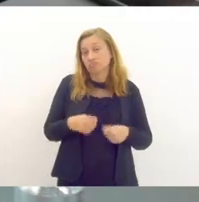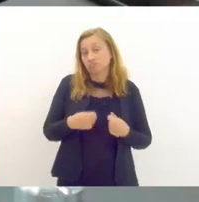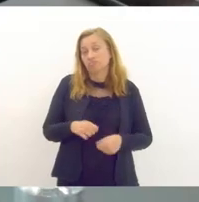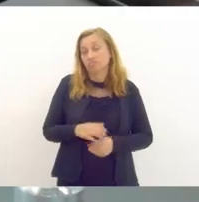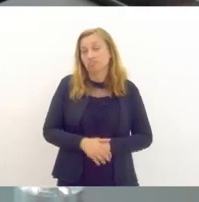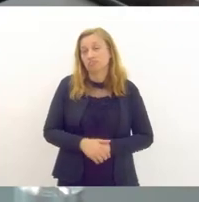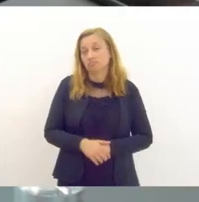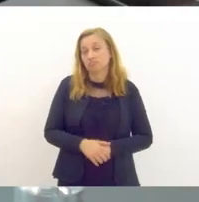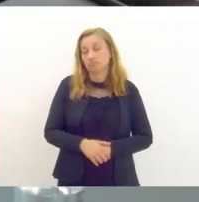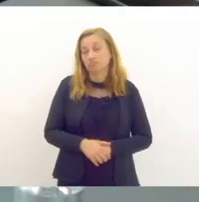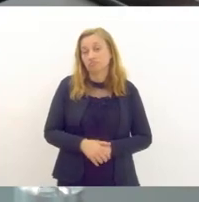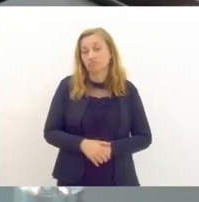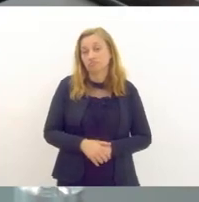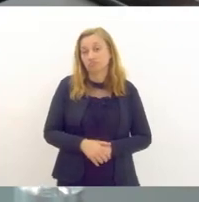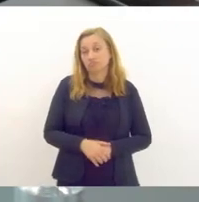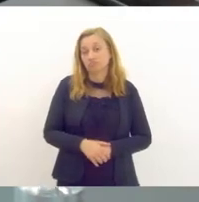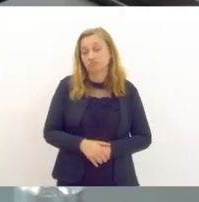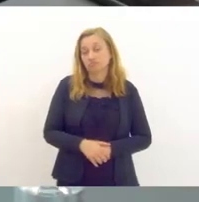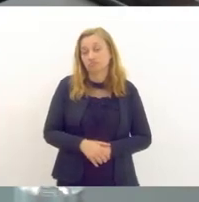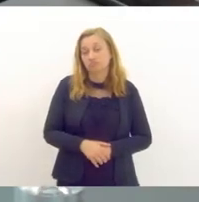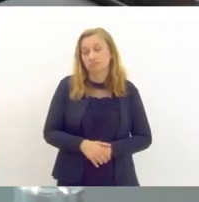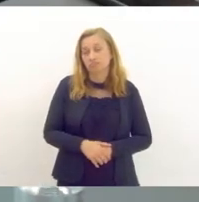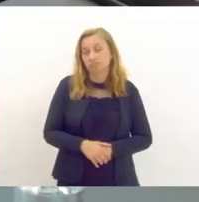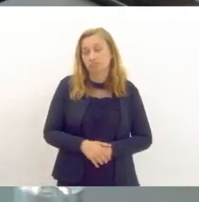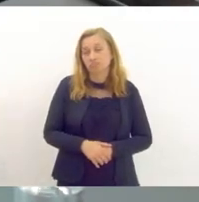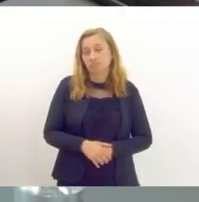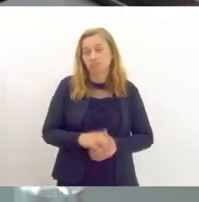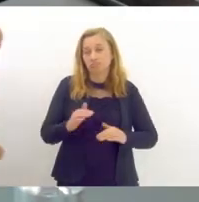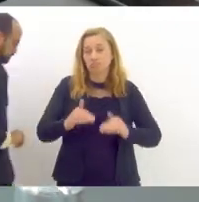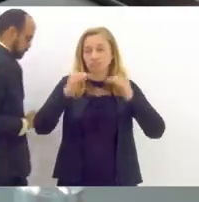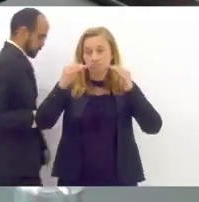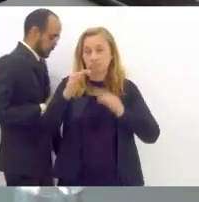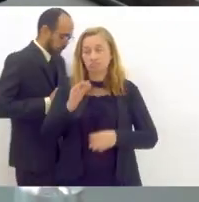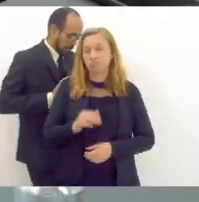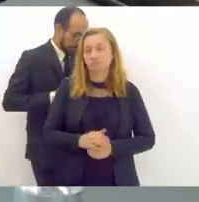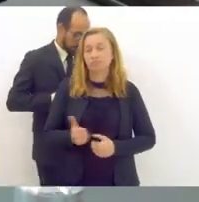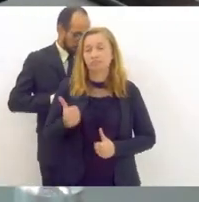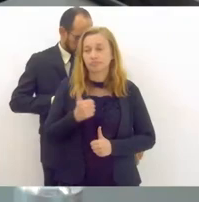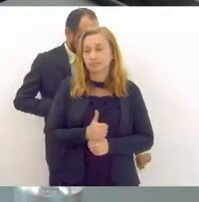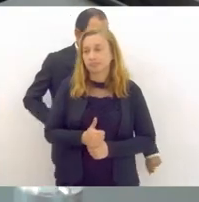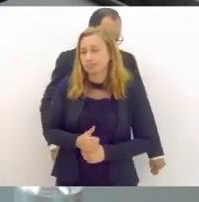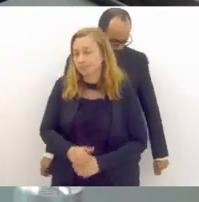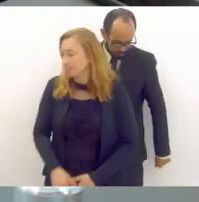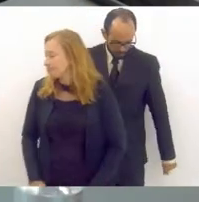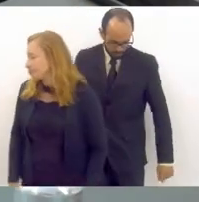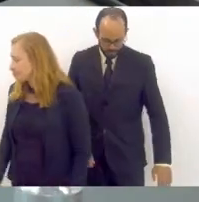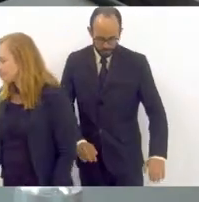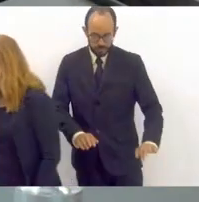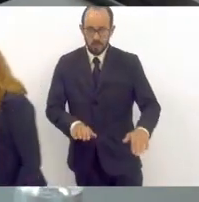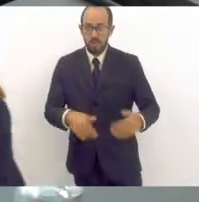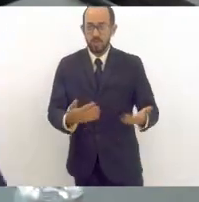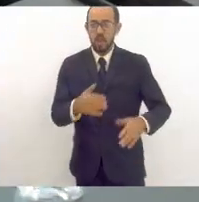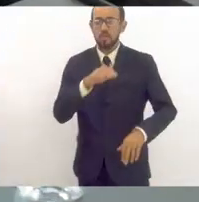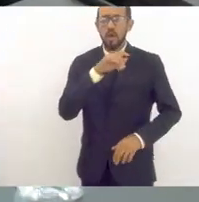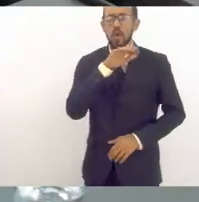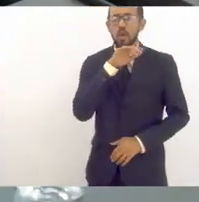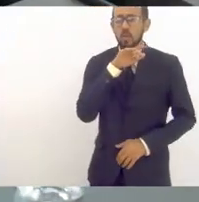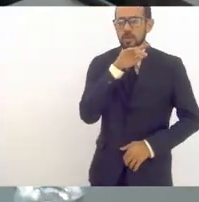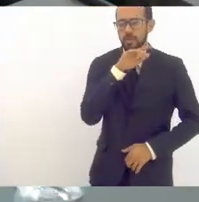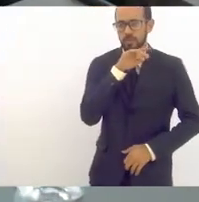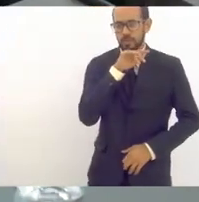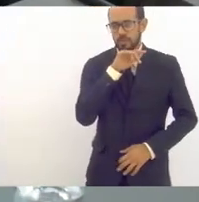uma decisão do supremo então assim foi ruim né foi ruim